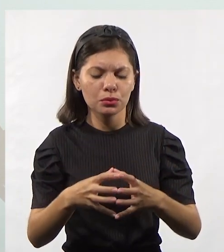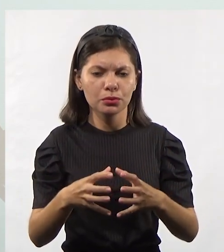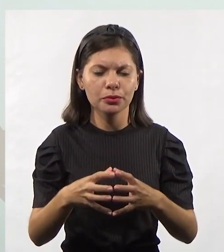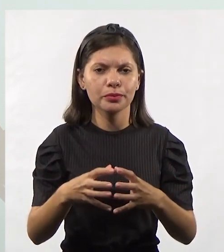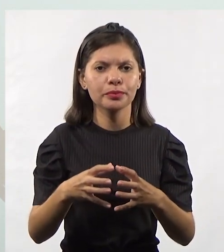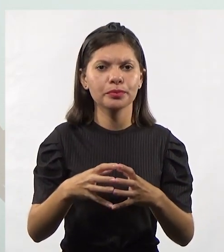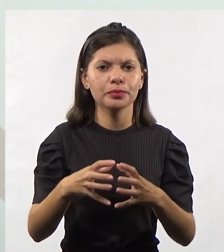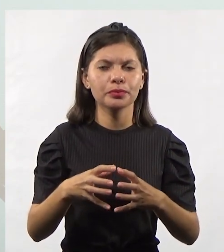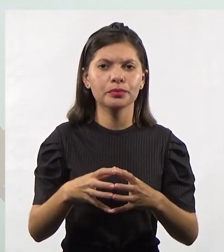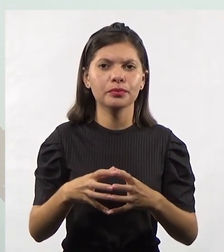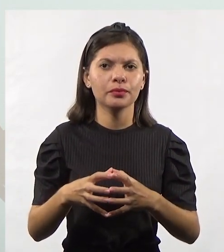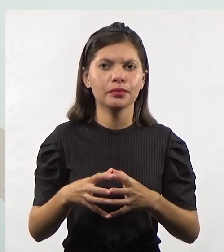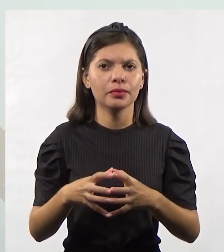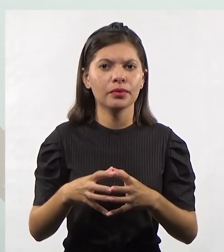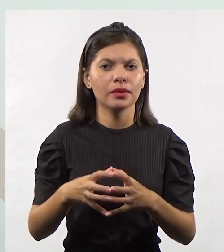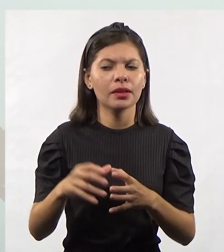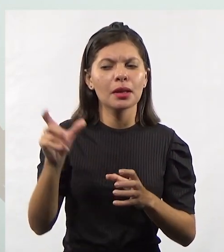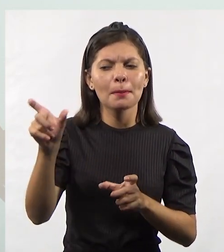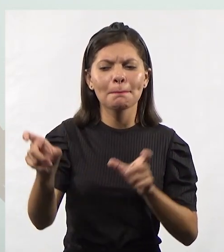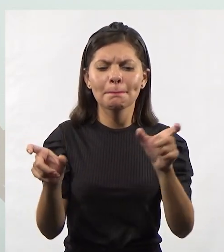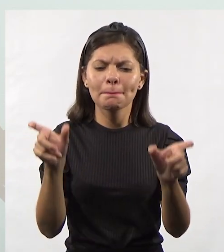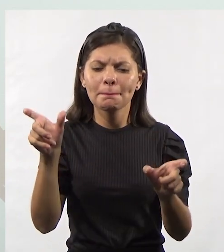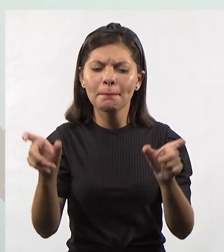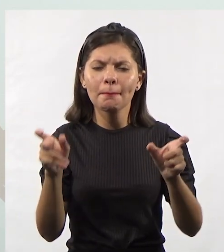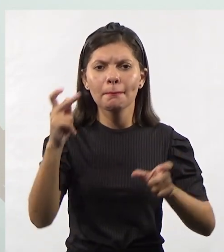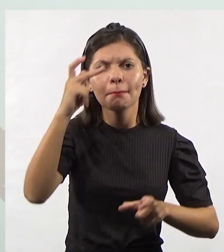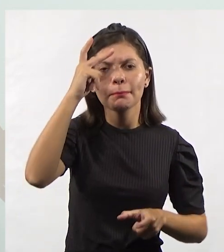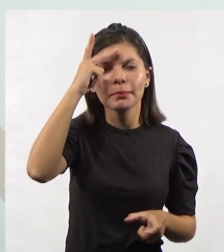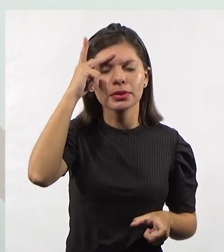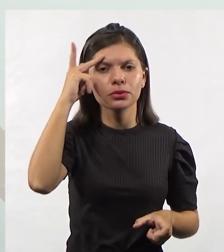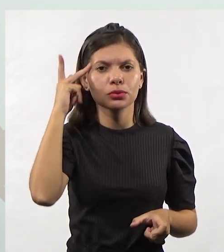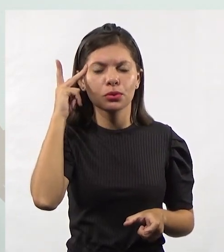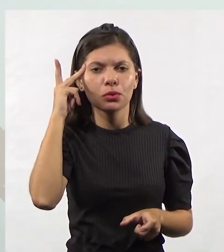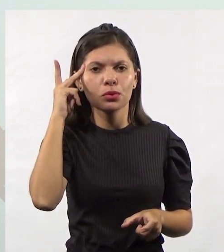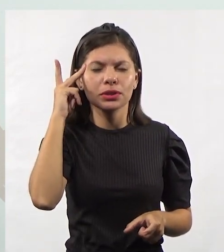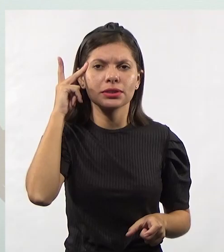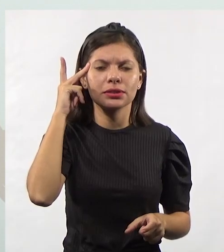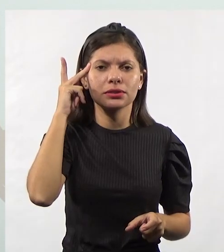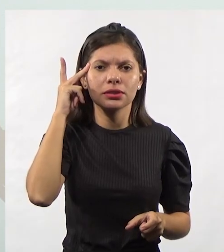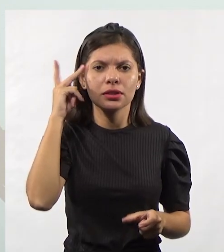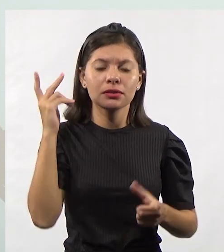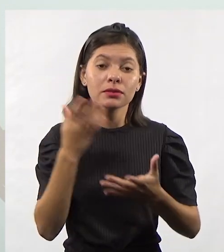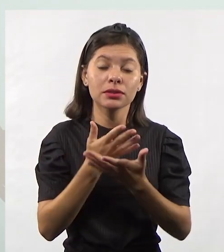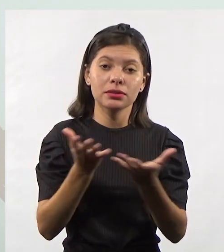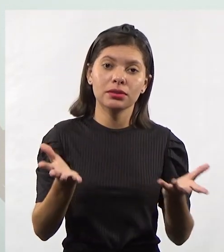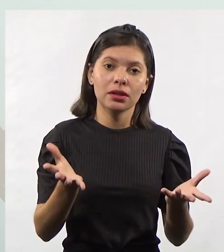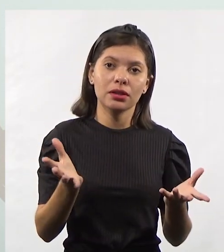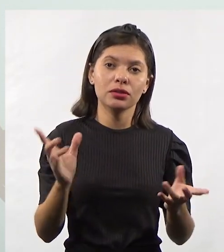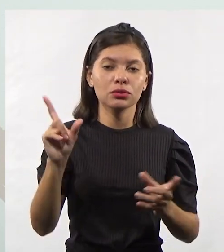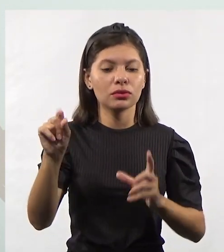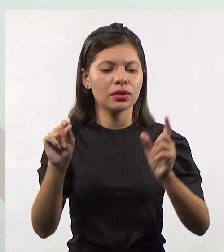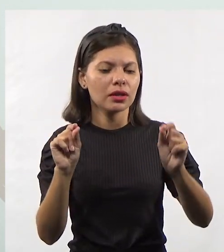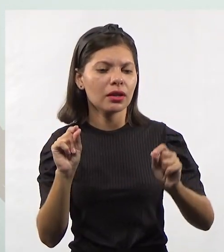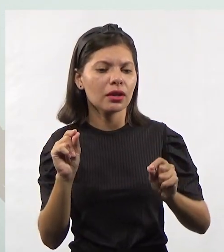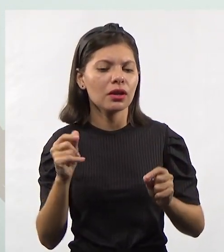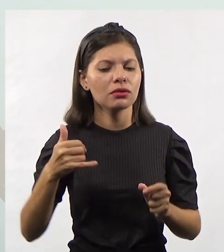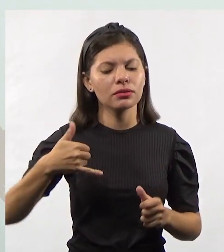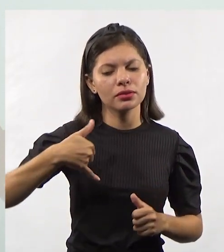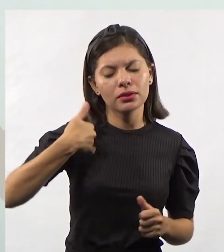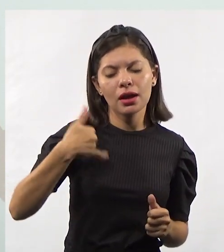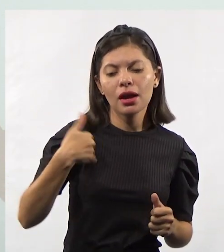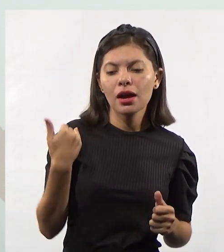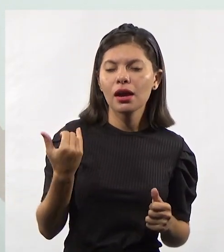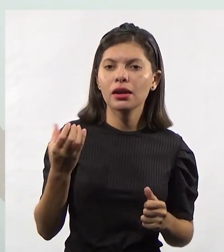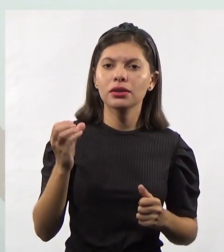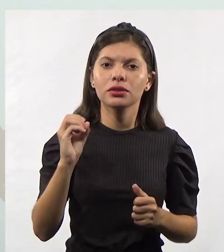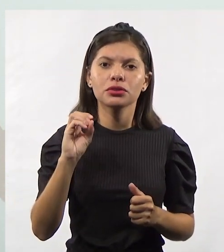pessoas que vocês escolheram por algum critério então ou critério de idade ou critério de Formação